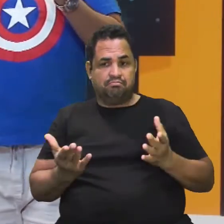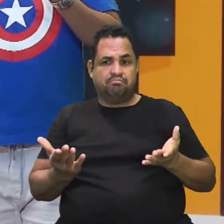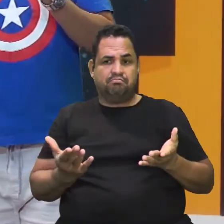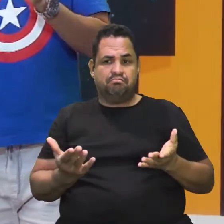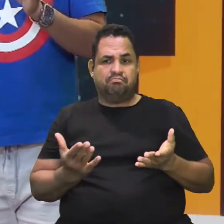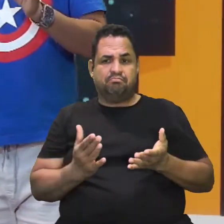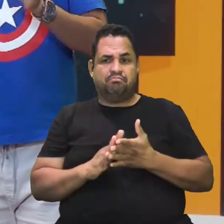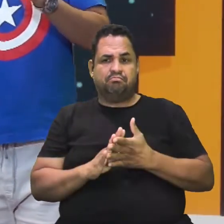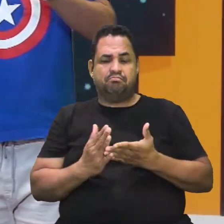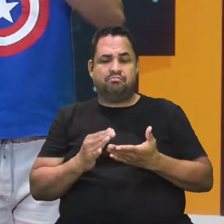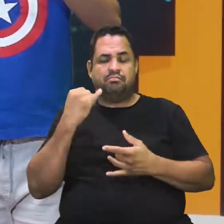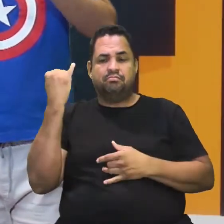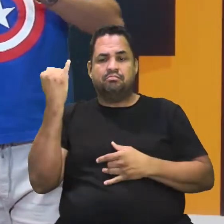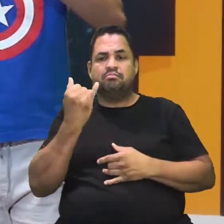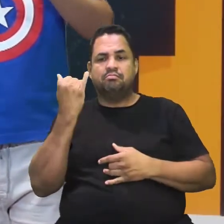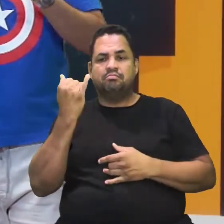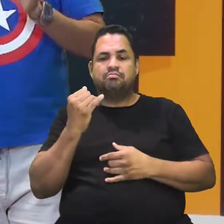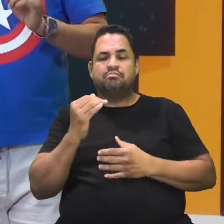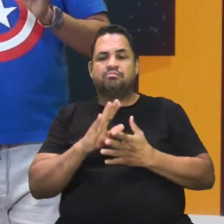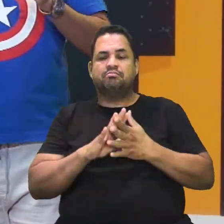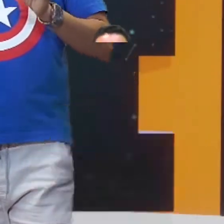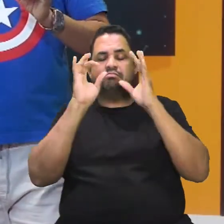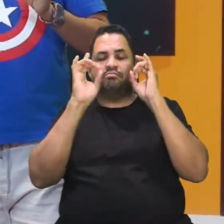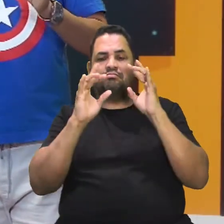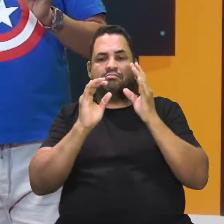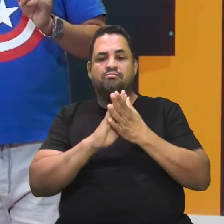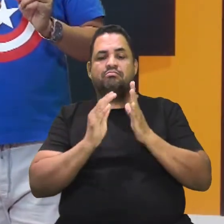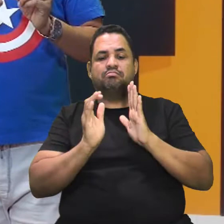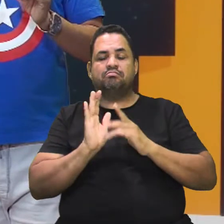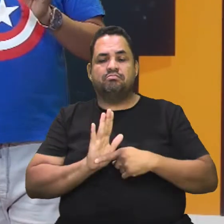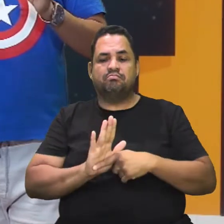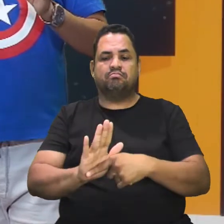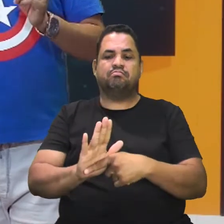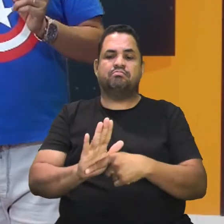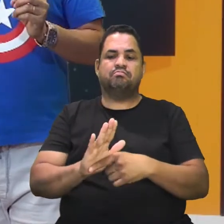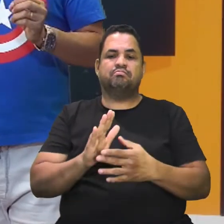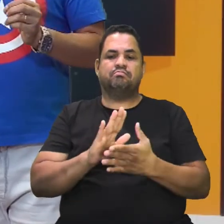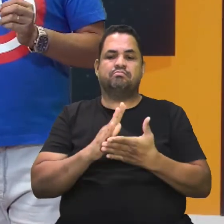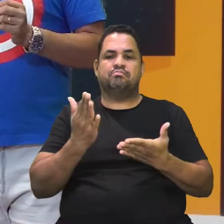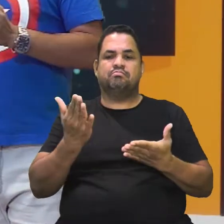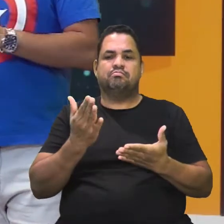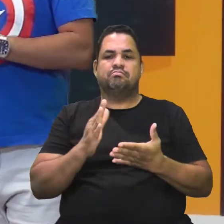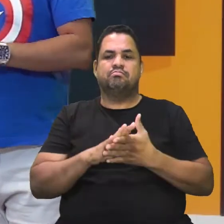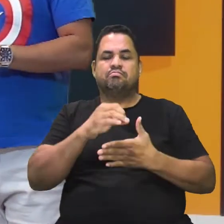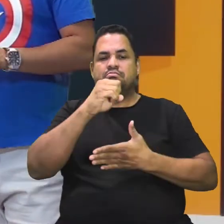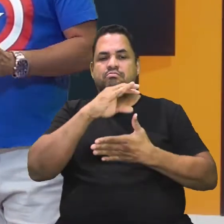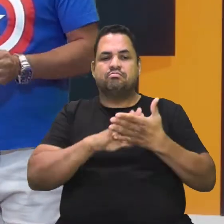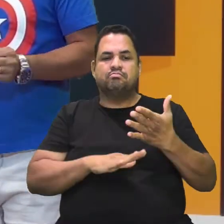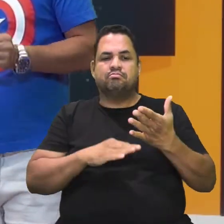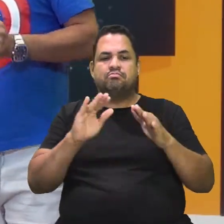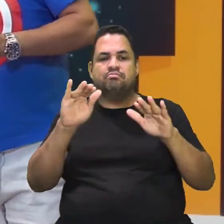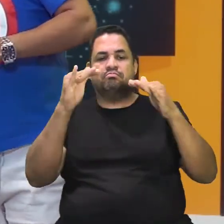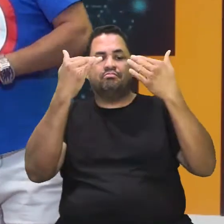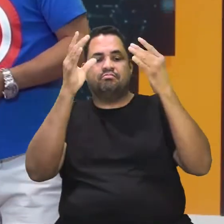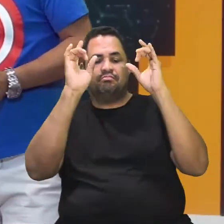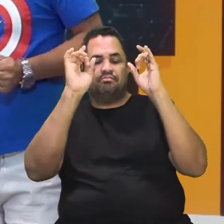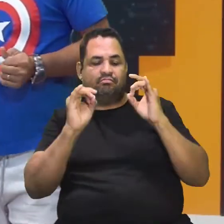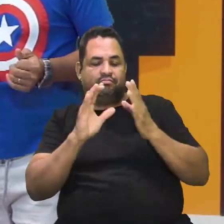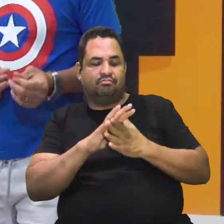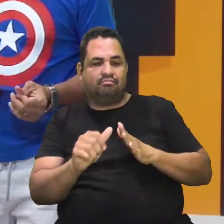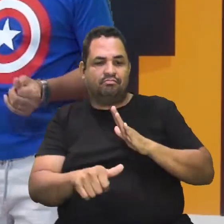detalhes, e aí aquele ponto importante. O detalhe vai te ajudar. Aí tem na paródia, né? Fique atento aos